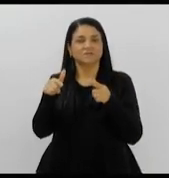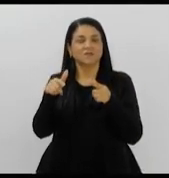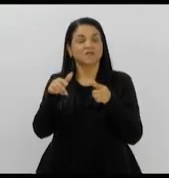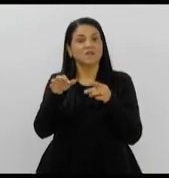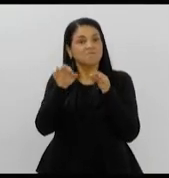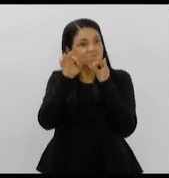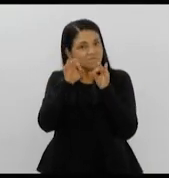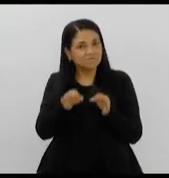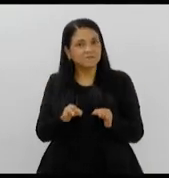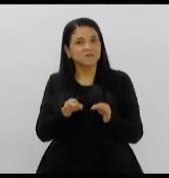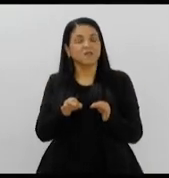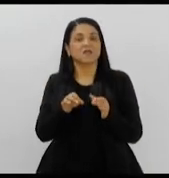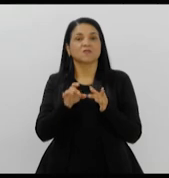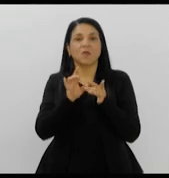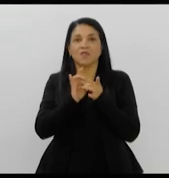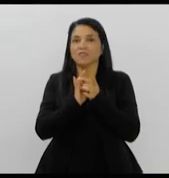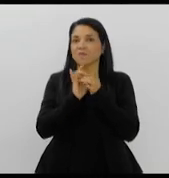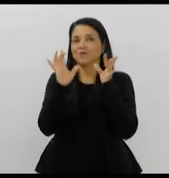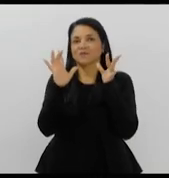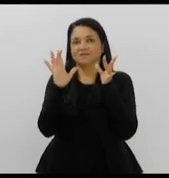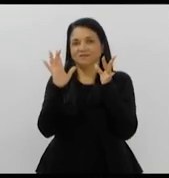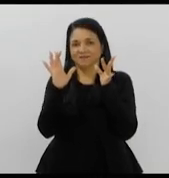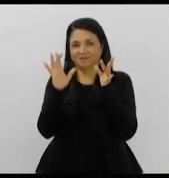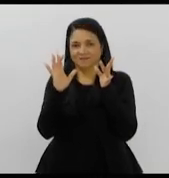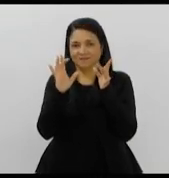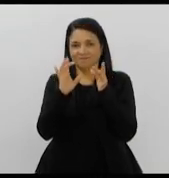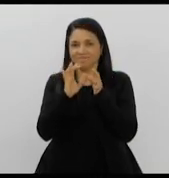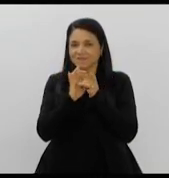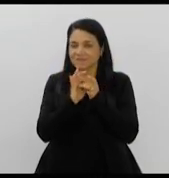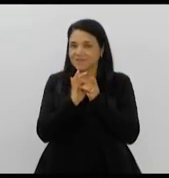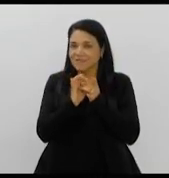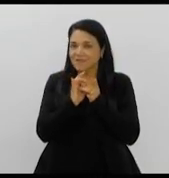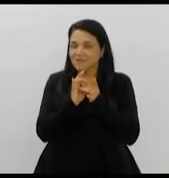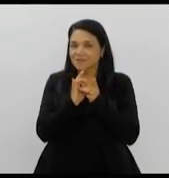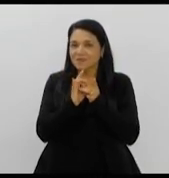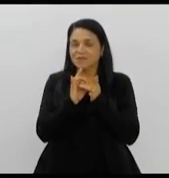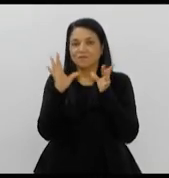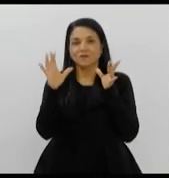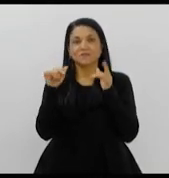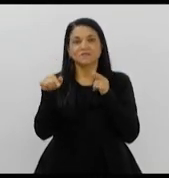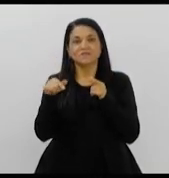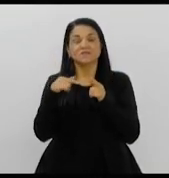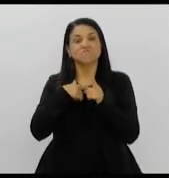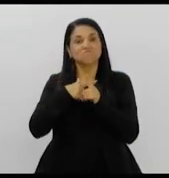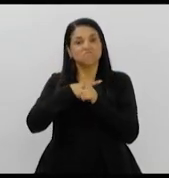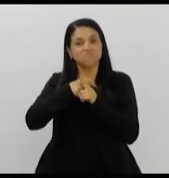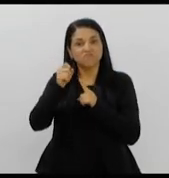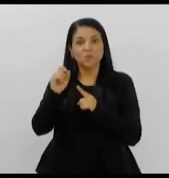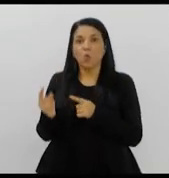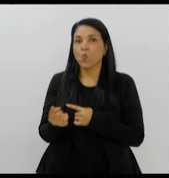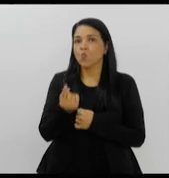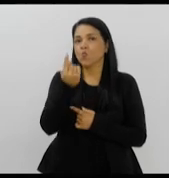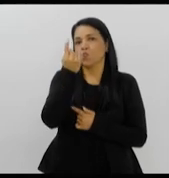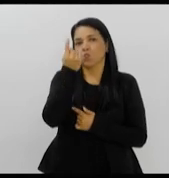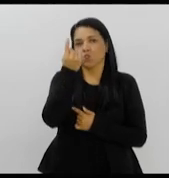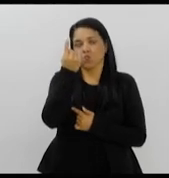isso é a democracia. Candidatura majoritária vence somente um.